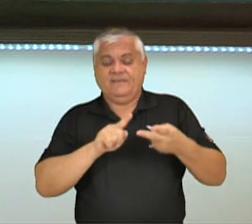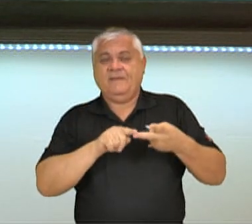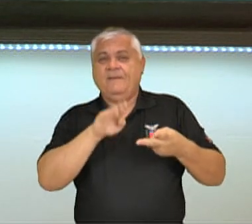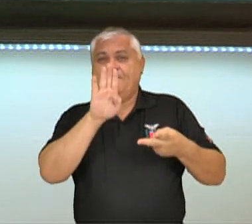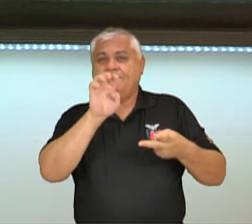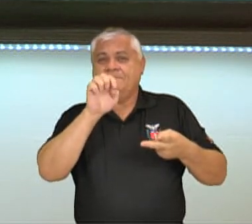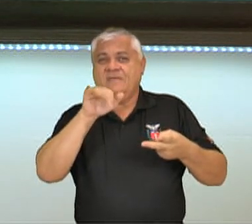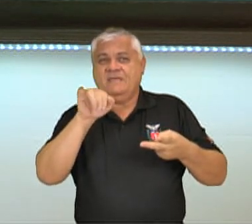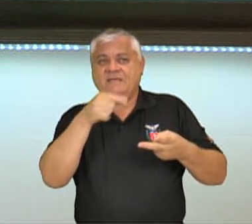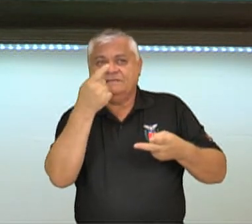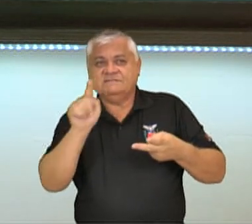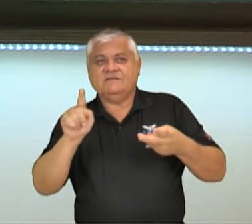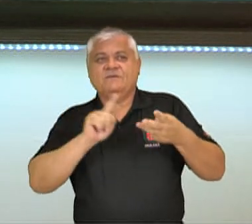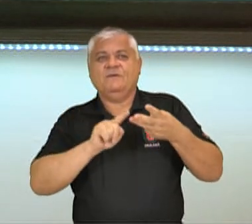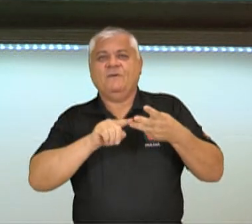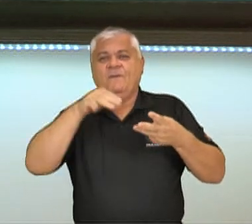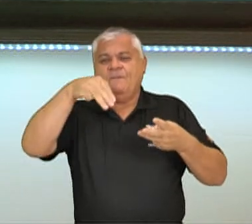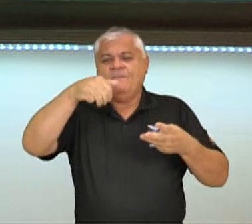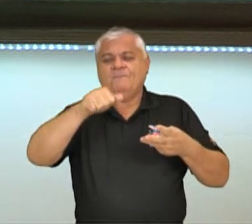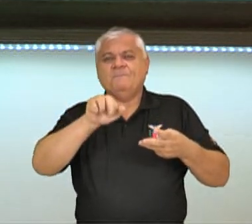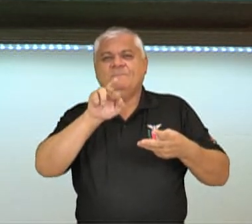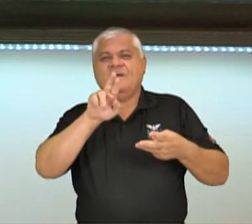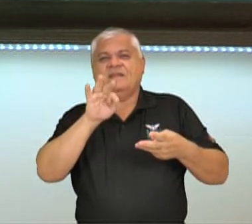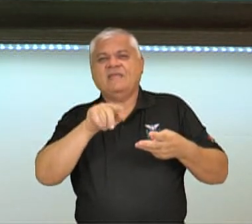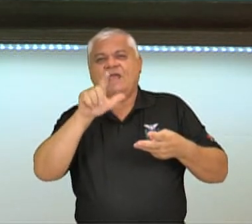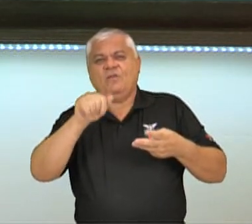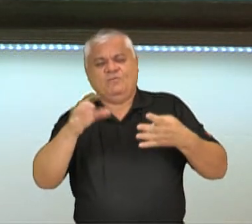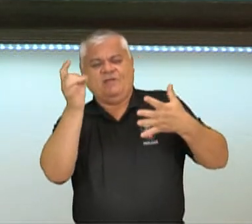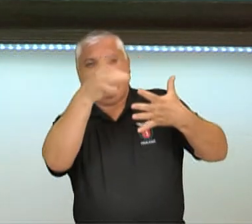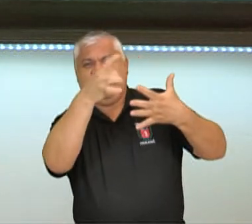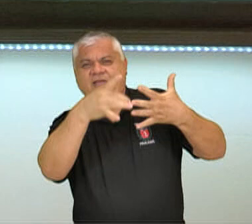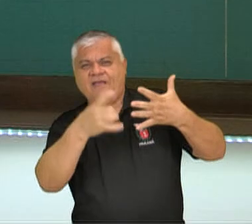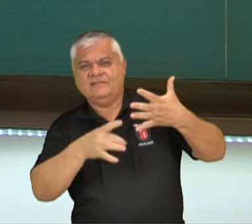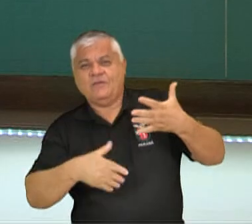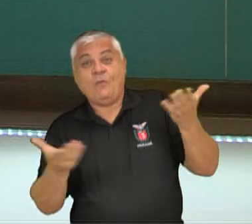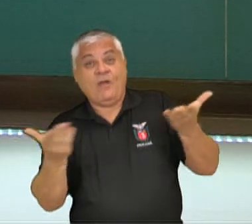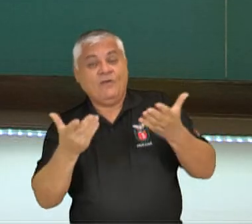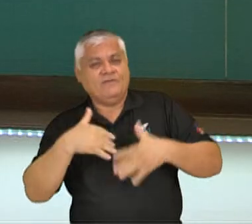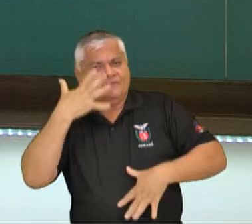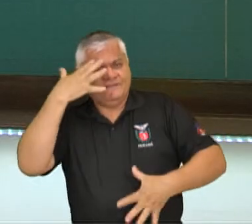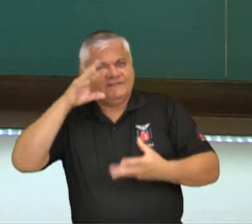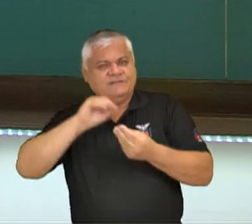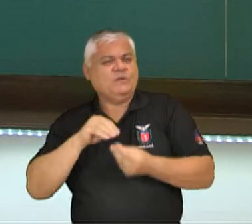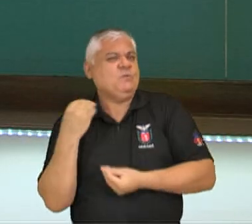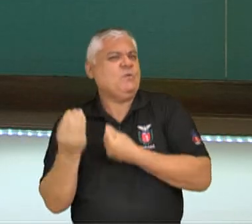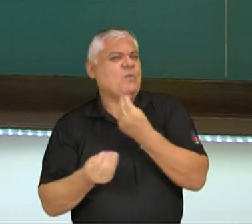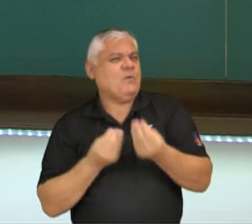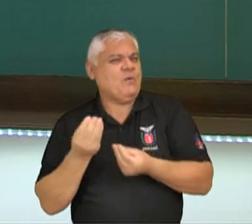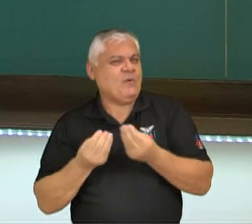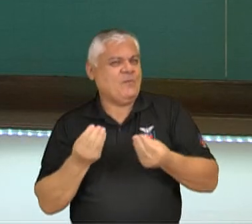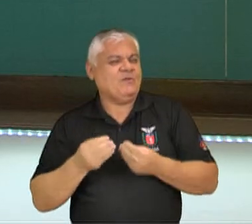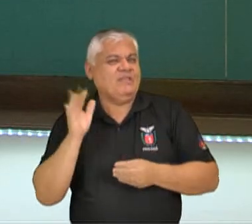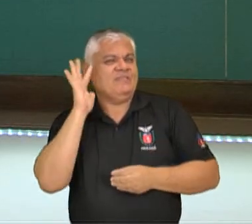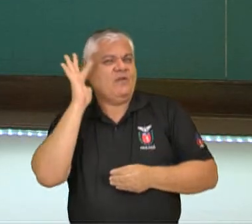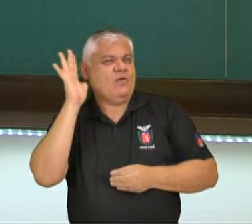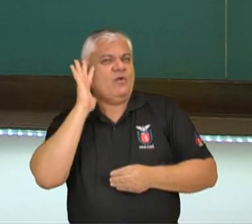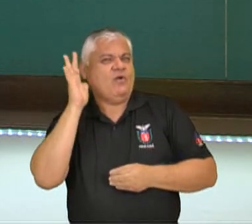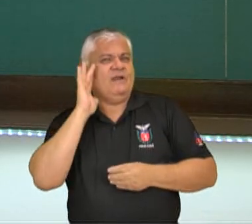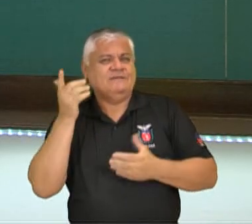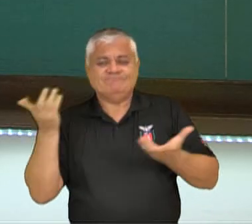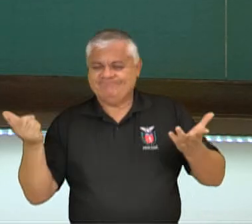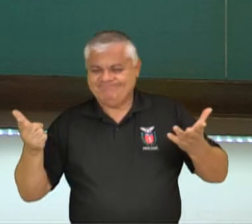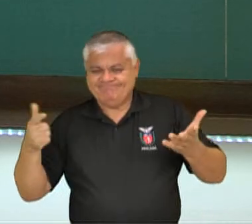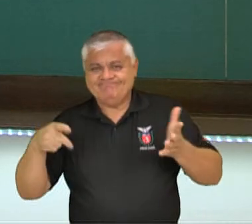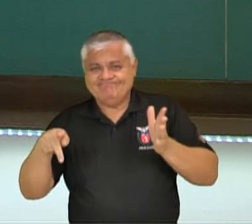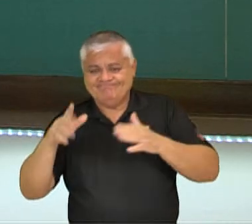golpes de ataque. Vamos entender esses golpes? Vamos ver, pelo menos teoricamente, já que não podemos